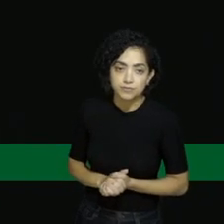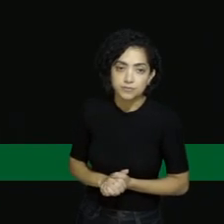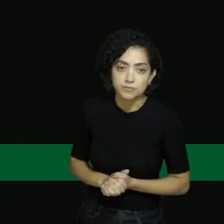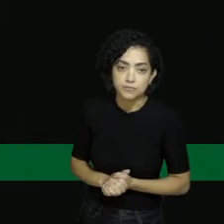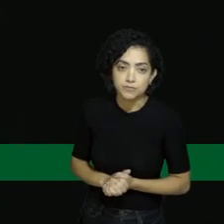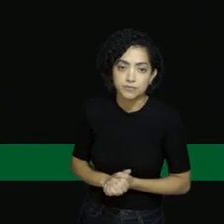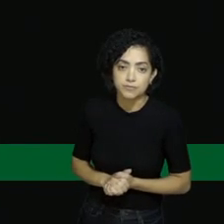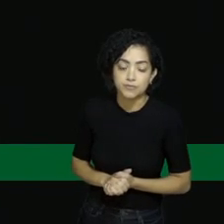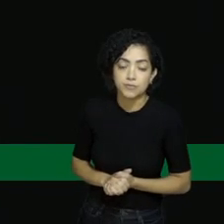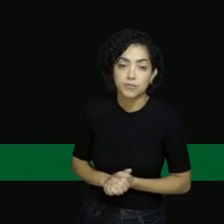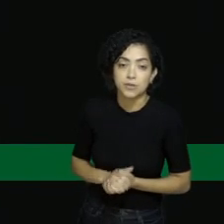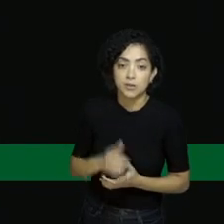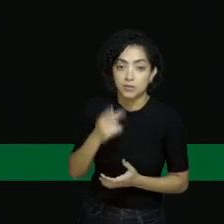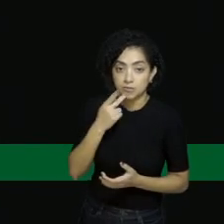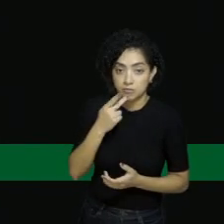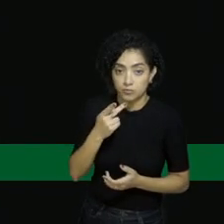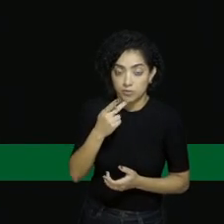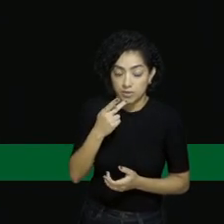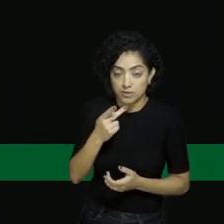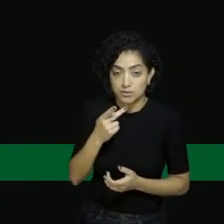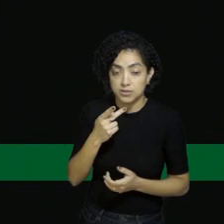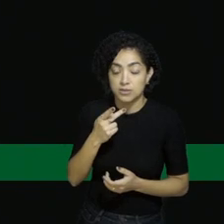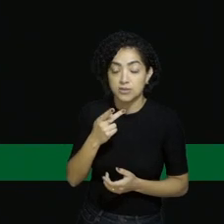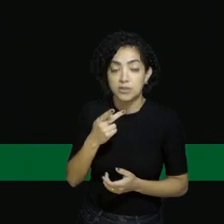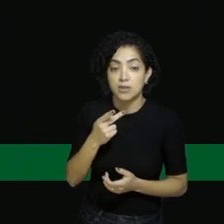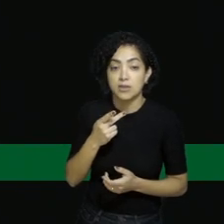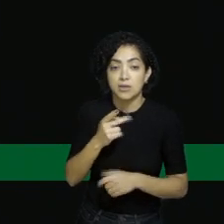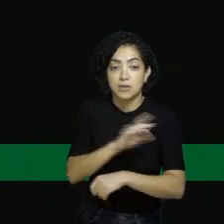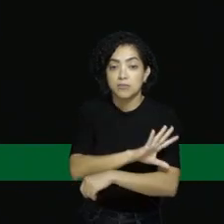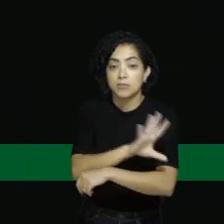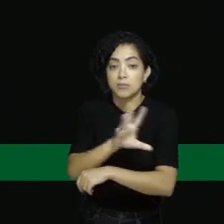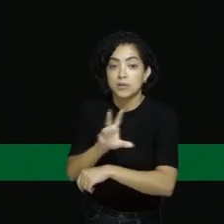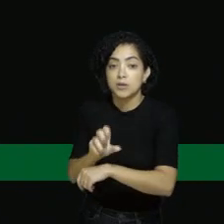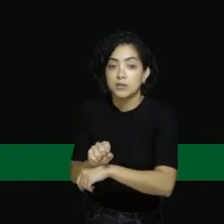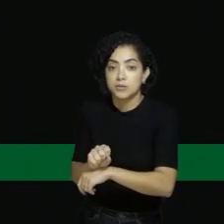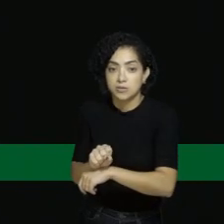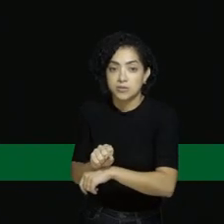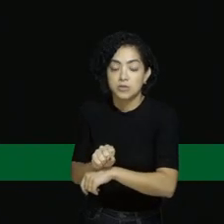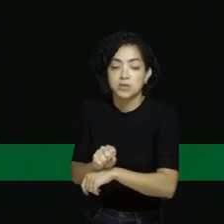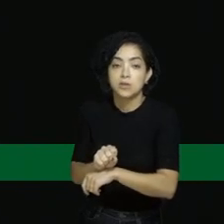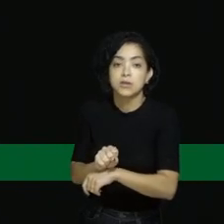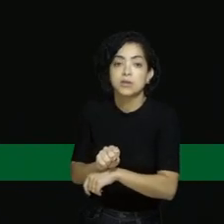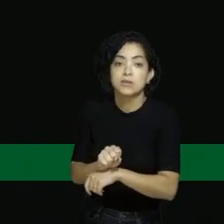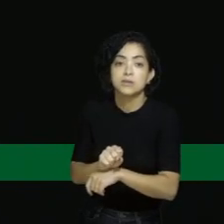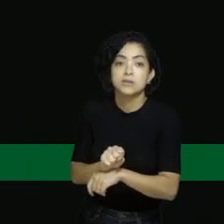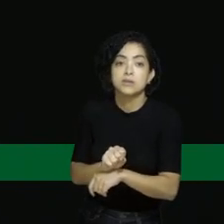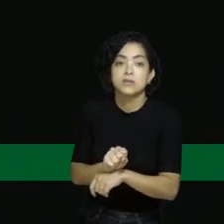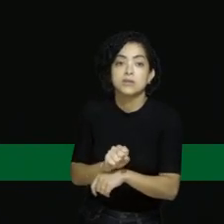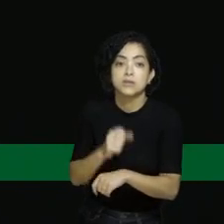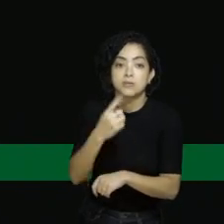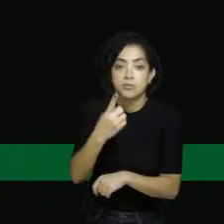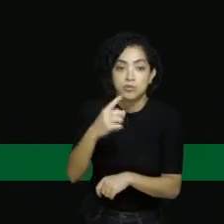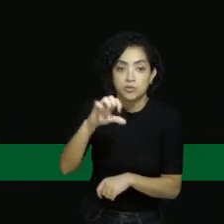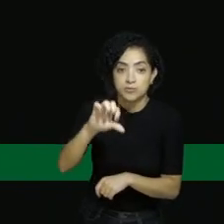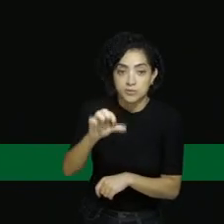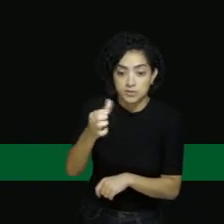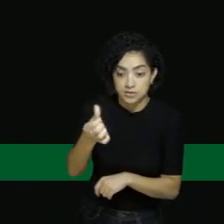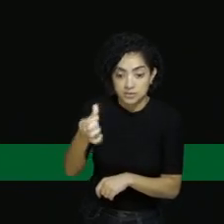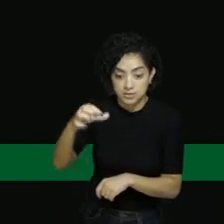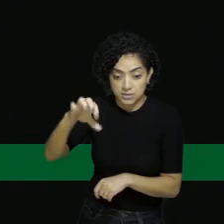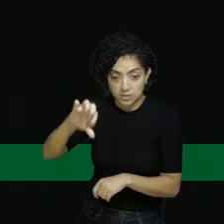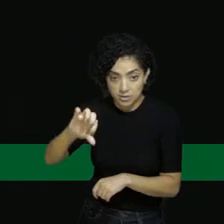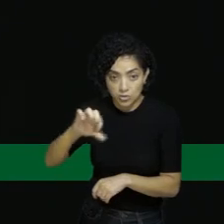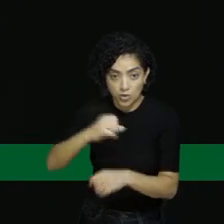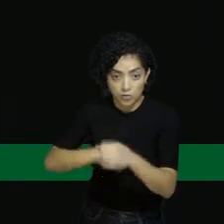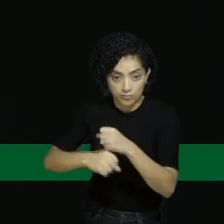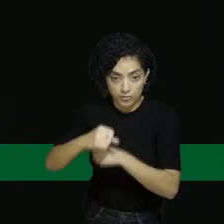Falo um pouco mais da Aurora Coop apenas para ilustrar que, nascida em 1969, hoje então com